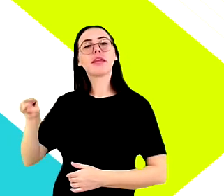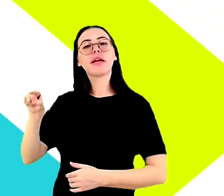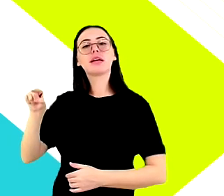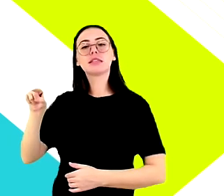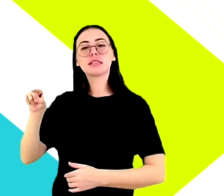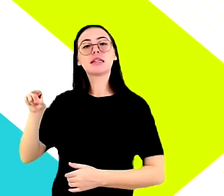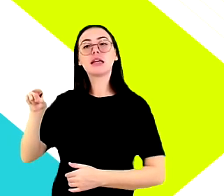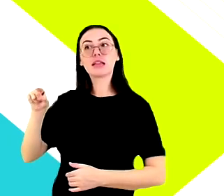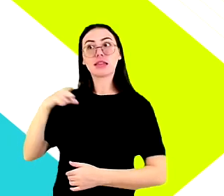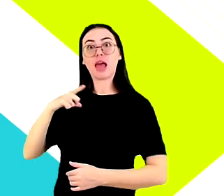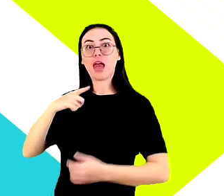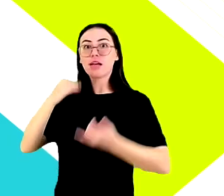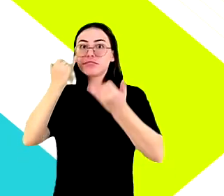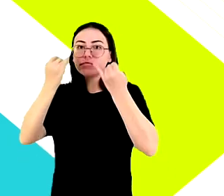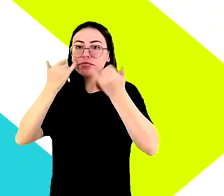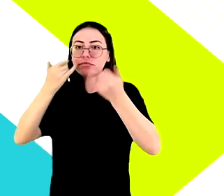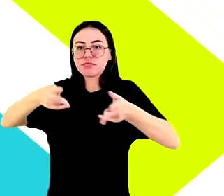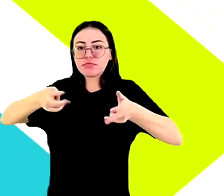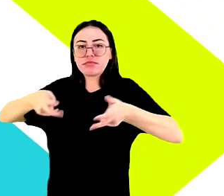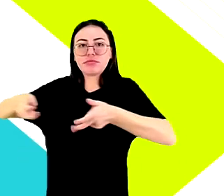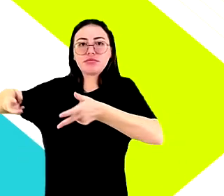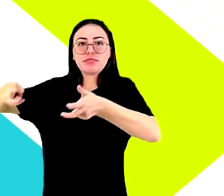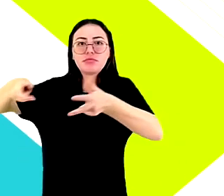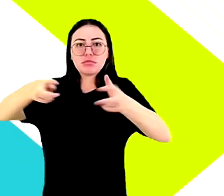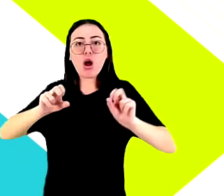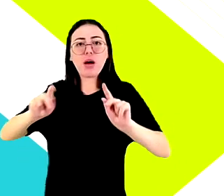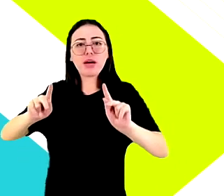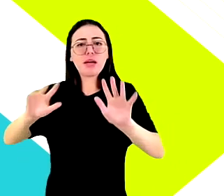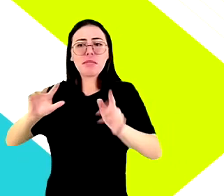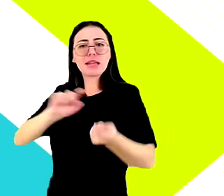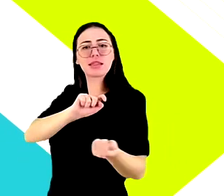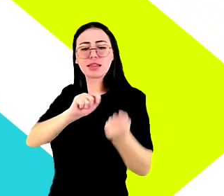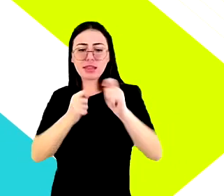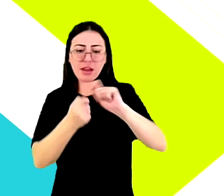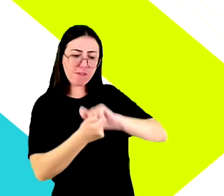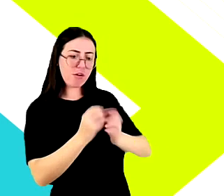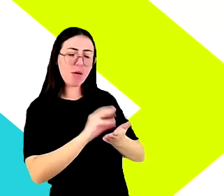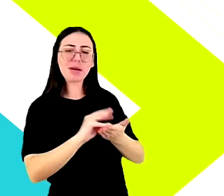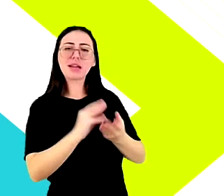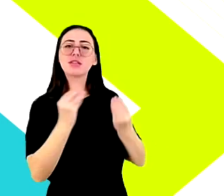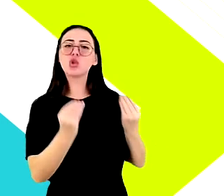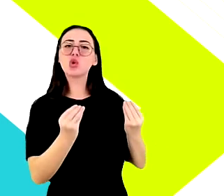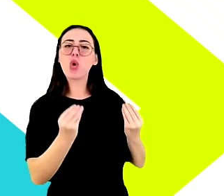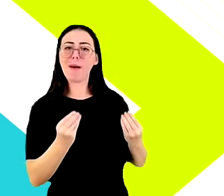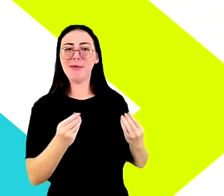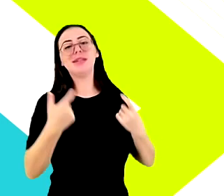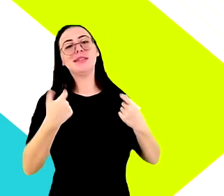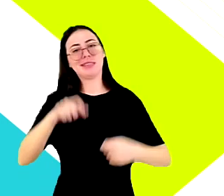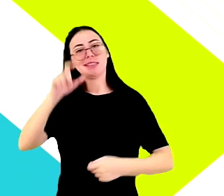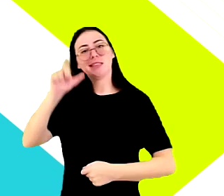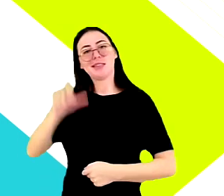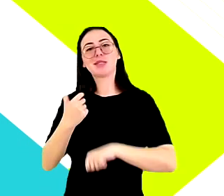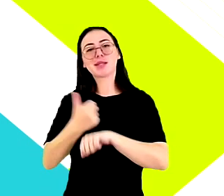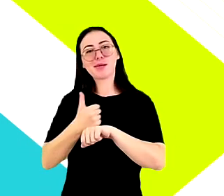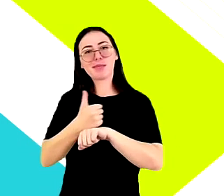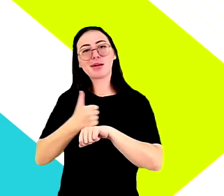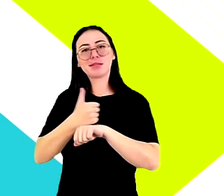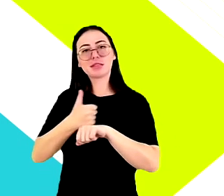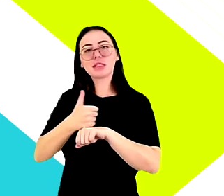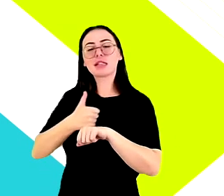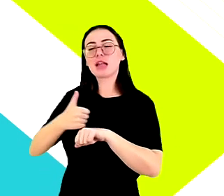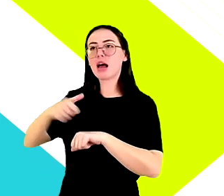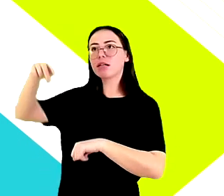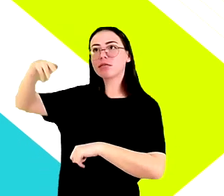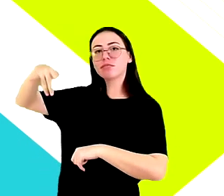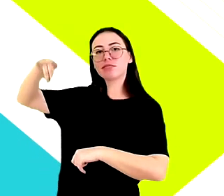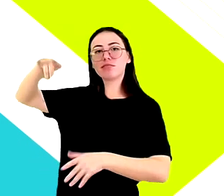eles, inclusive, para o bem. Quando a gente fala de cientista de dados agrícolas, isso é o que a gente já pode estar formando dentro